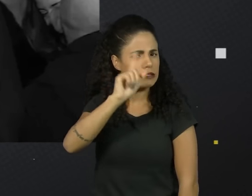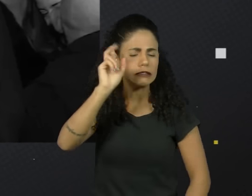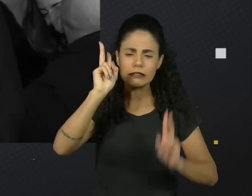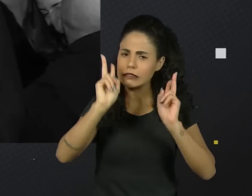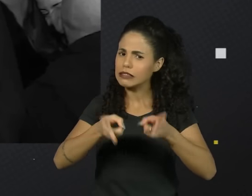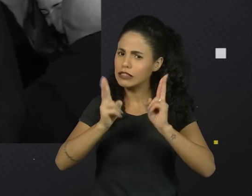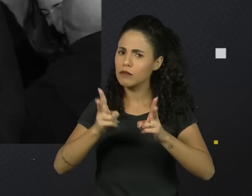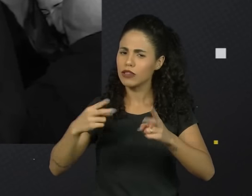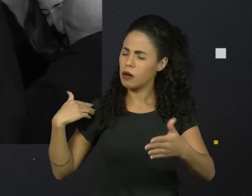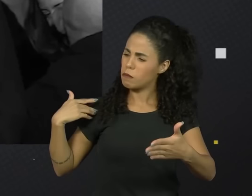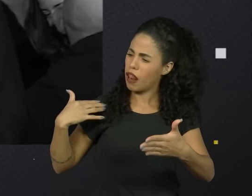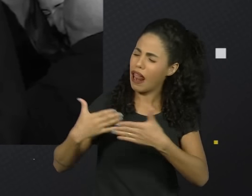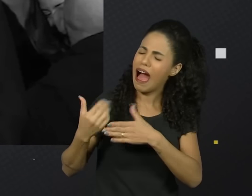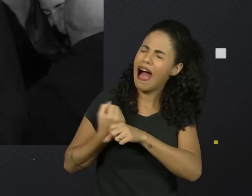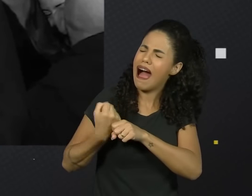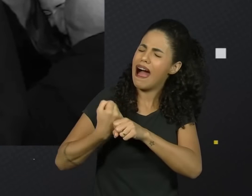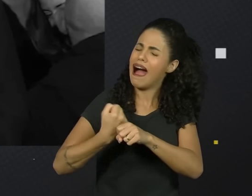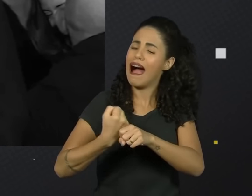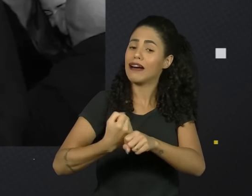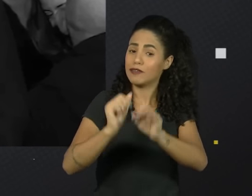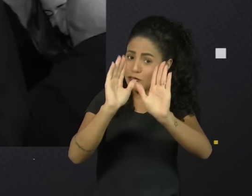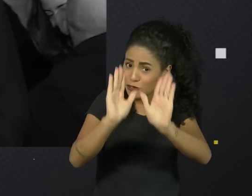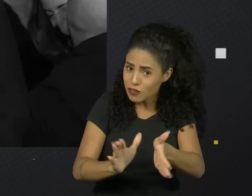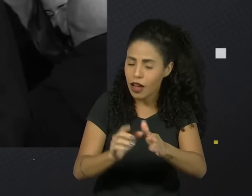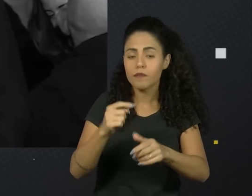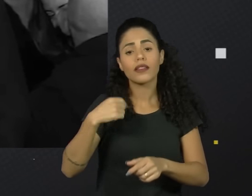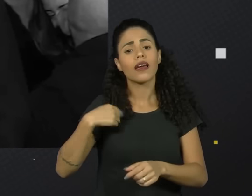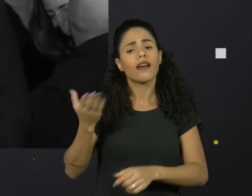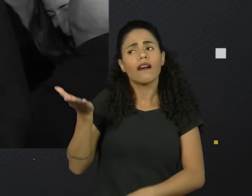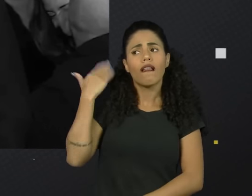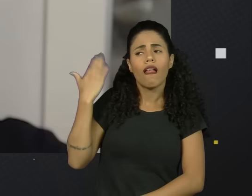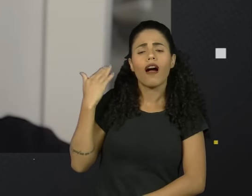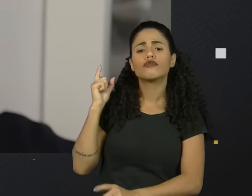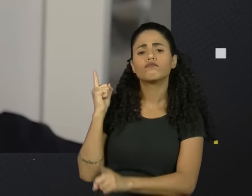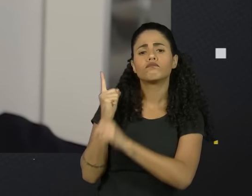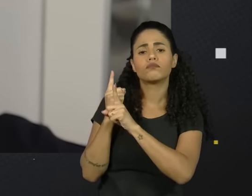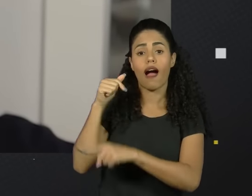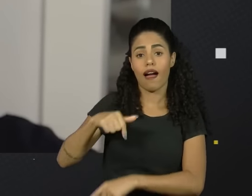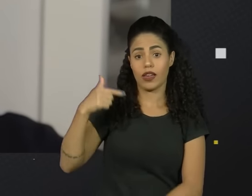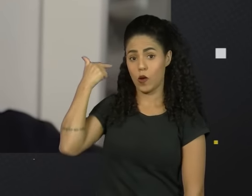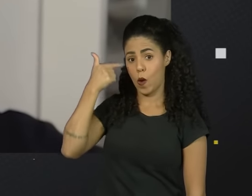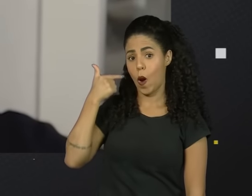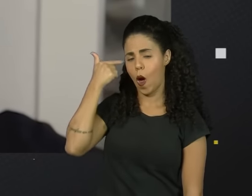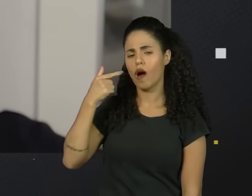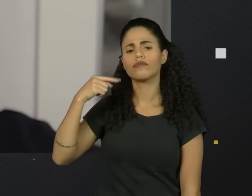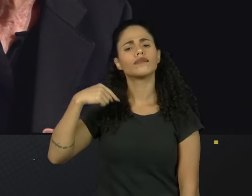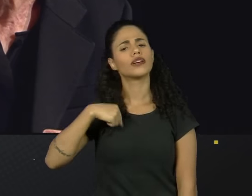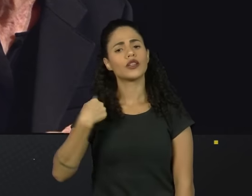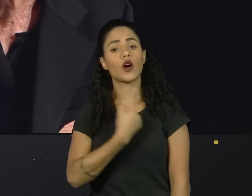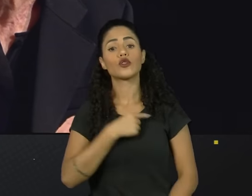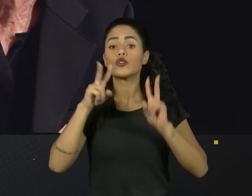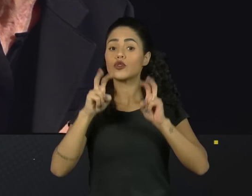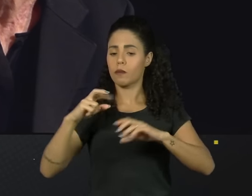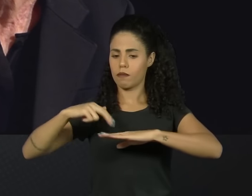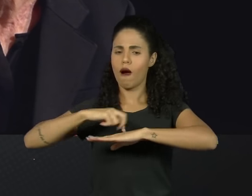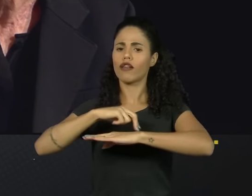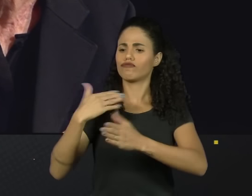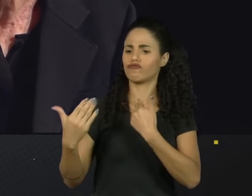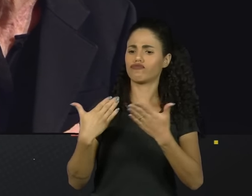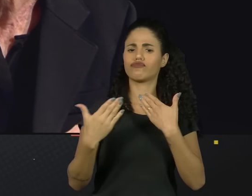são décadas a gente juntas, né? E a última vez que a gente se encontrou aqui em Londres, claro, a gente falou muito sobre moda,